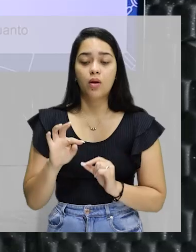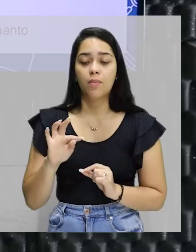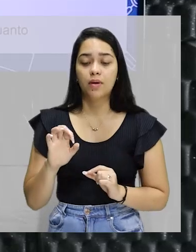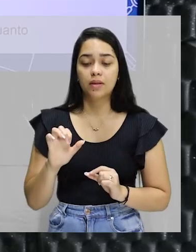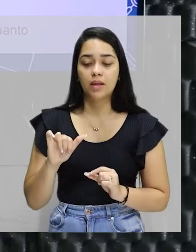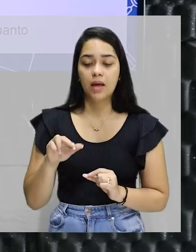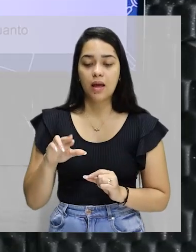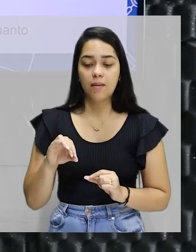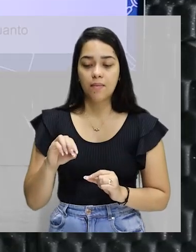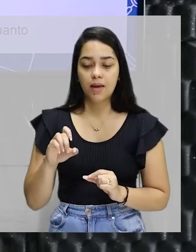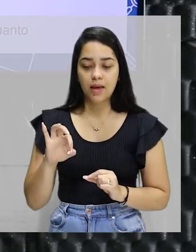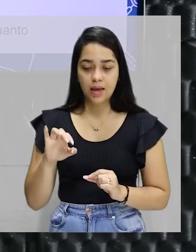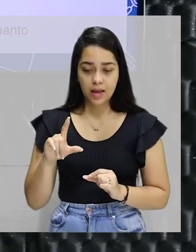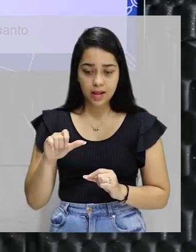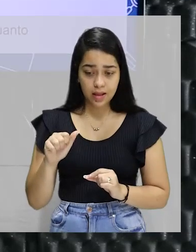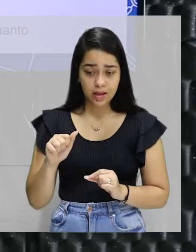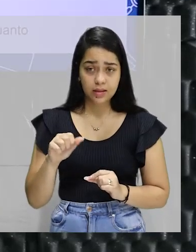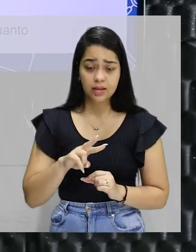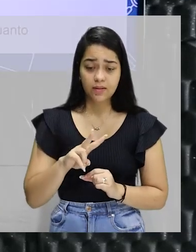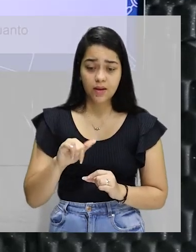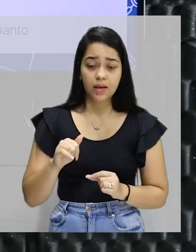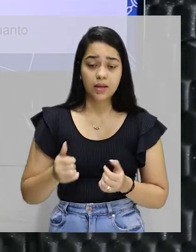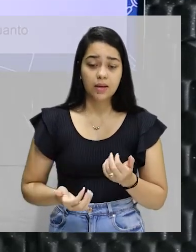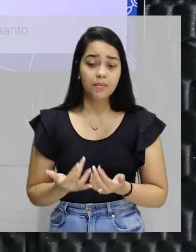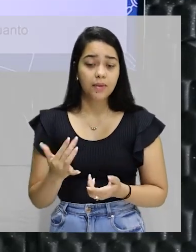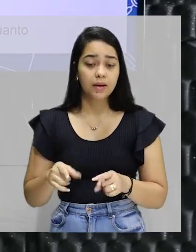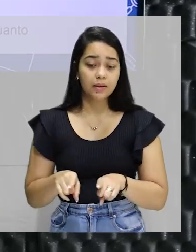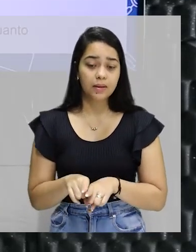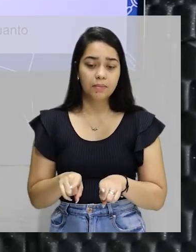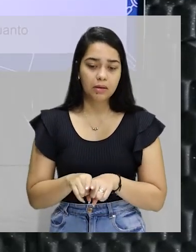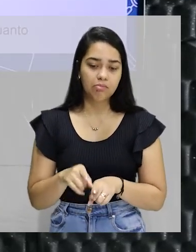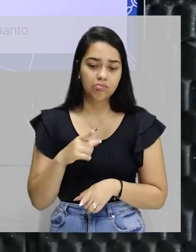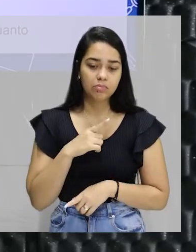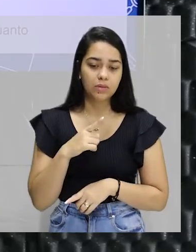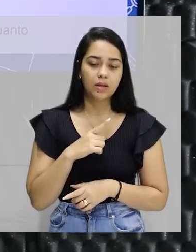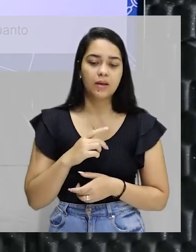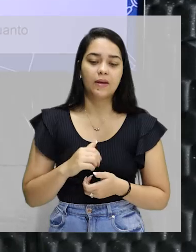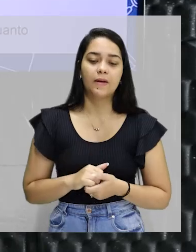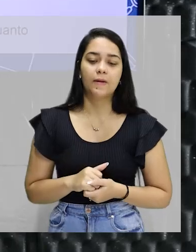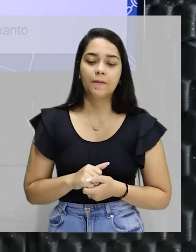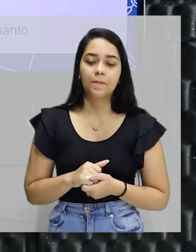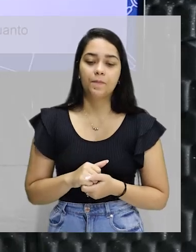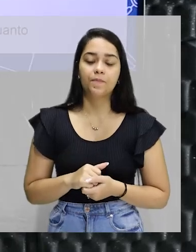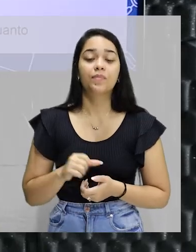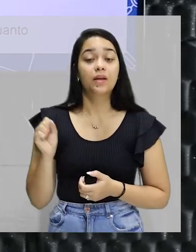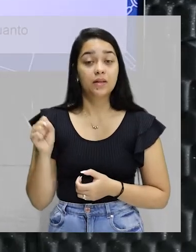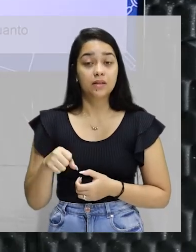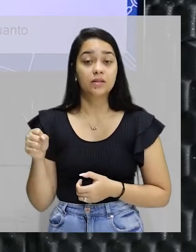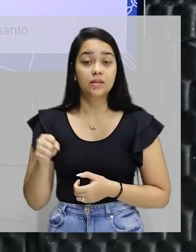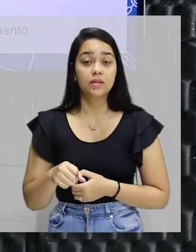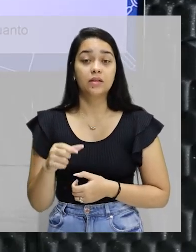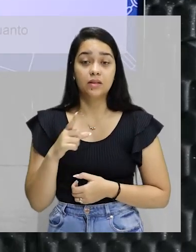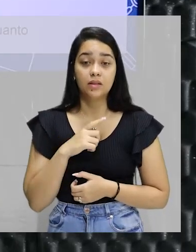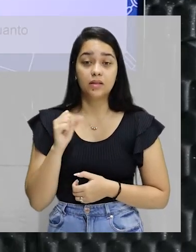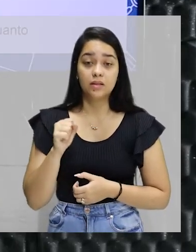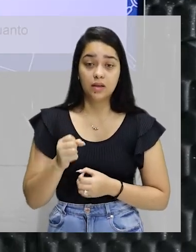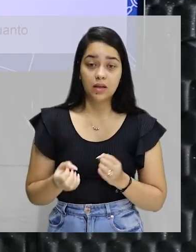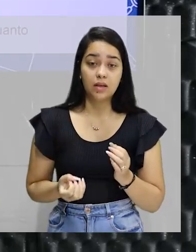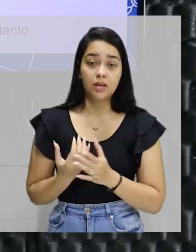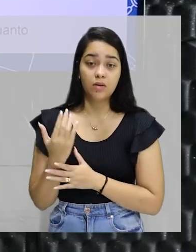né? Uma termoelétrica que vai queimar carvão, ok, mineral ou carvão vegetal. Aí sim, tu vai ter a produção